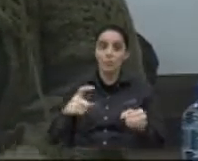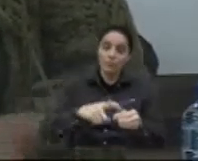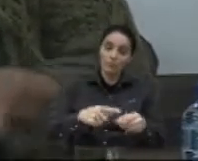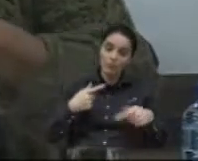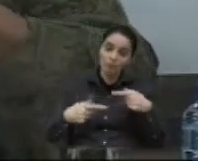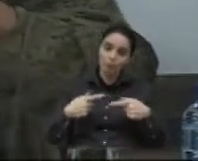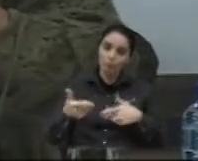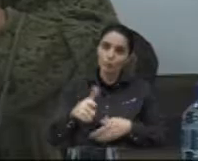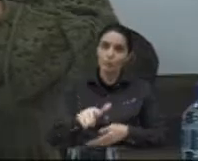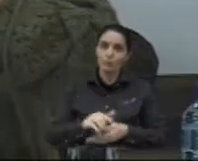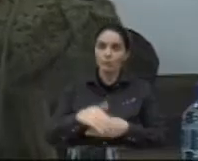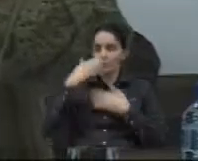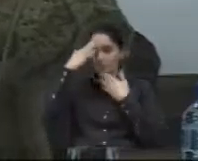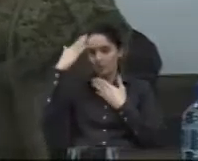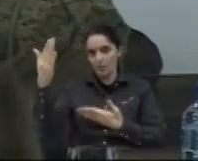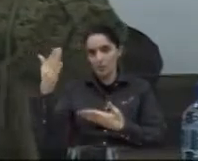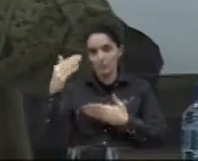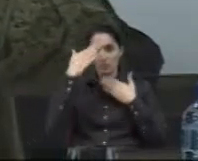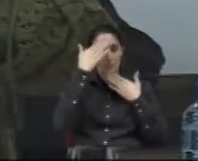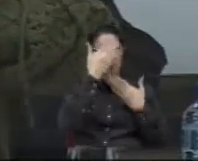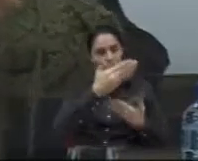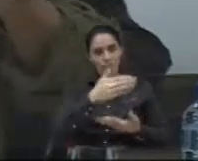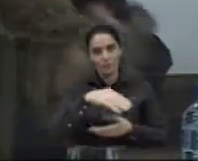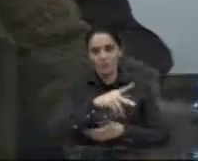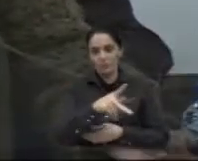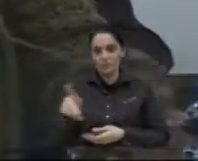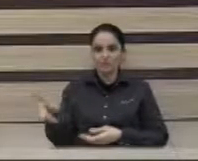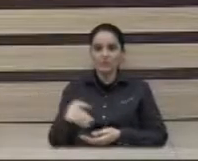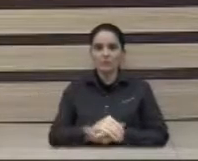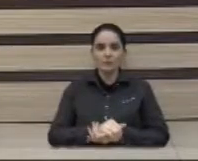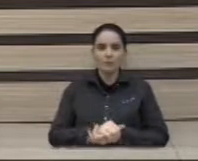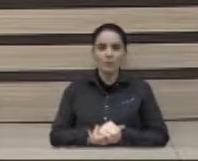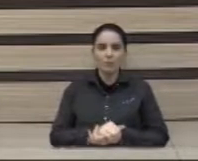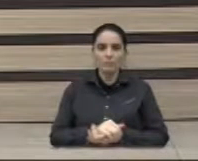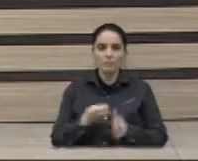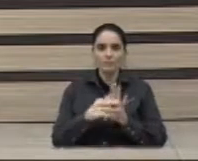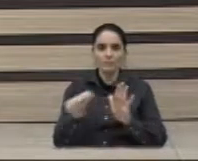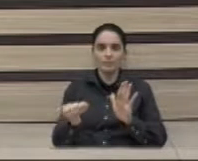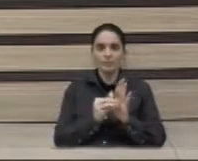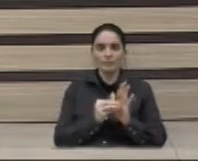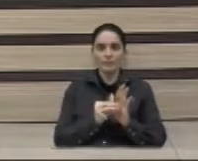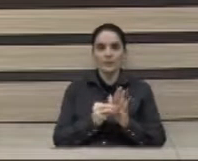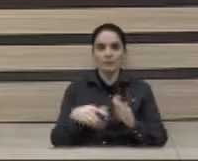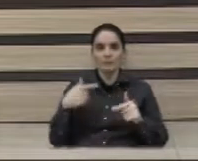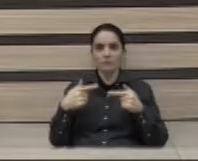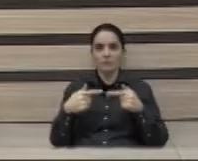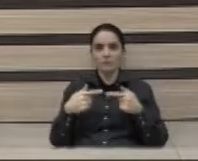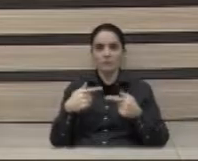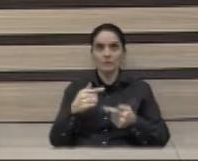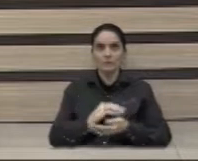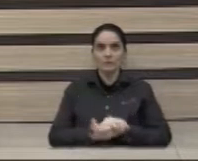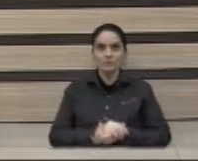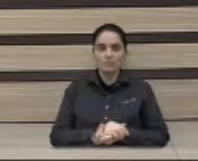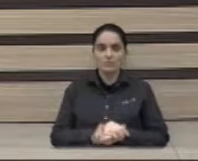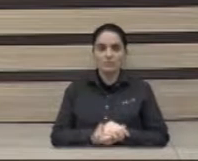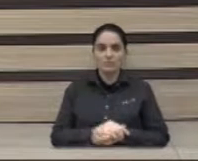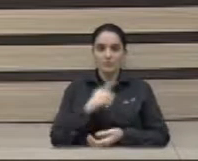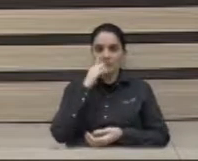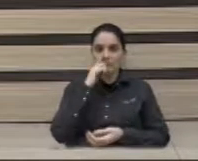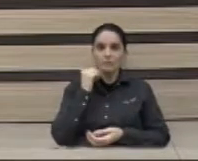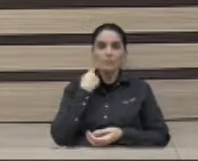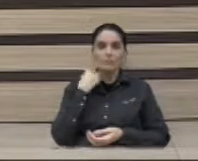esse assunto na casa. Muito obrigada, obrigada ao presidente dessa casa. A emenda continua em discussão. Para discutir a emenda, o nobre vereador Nilton